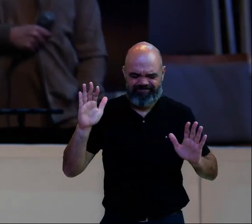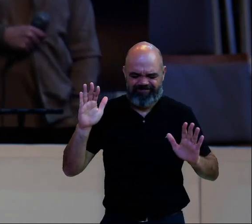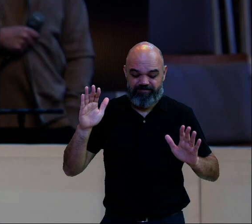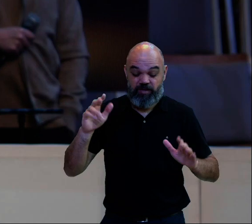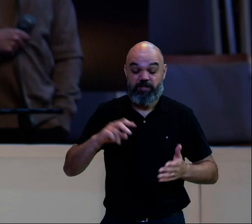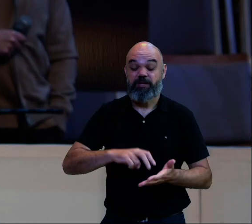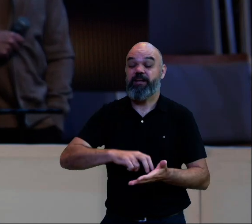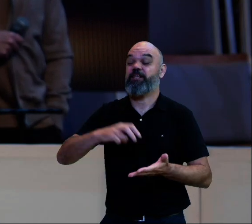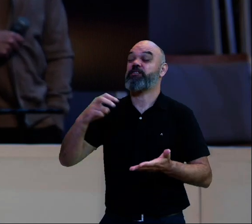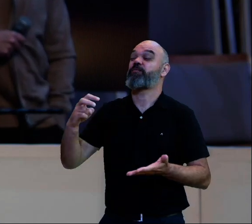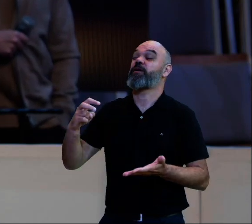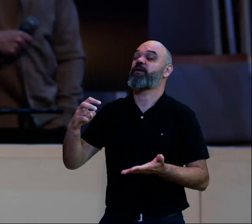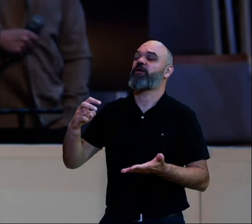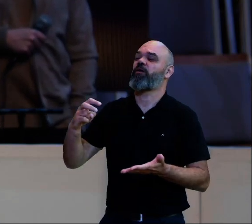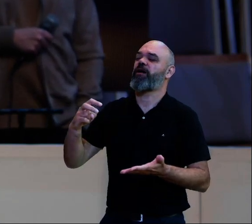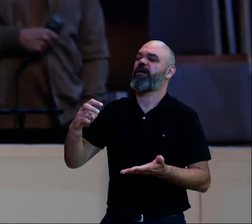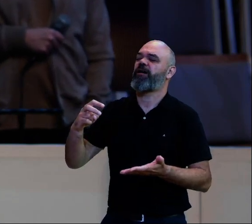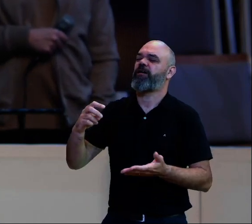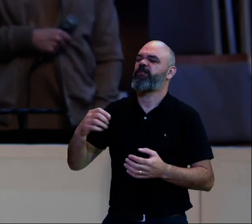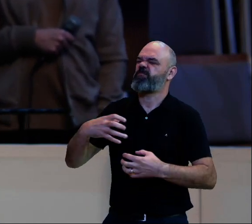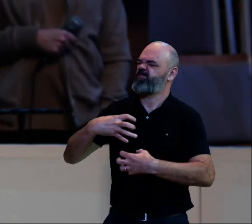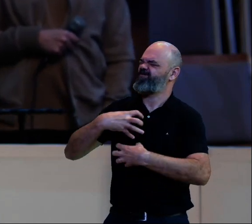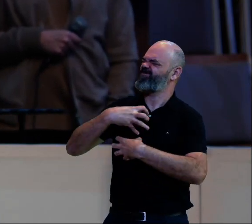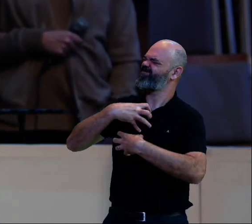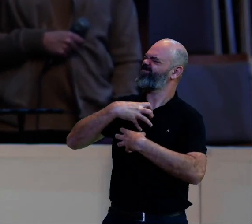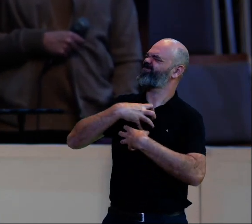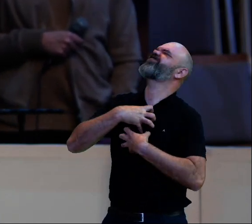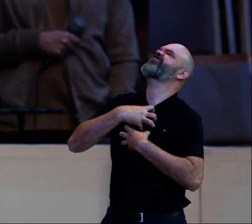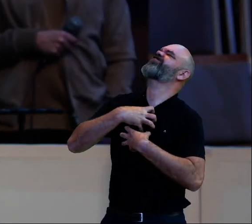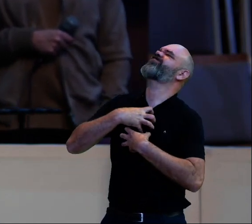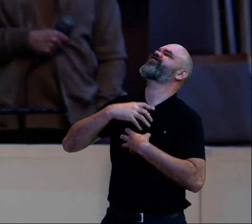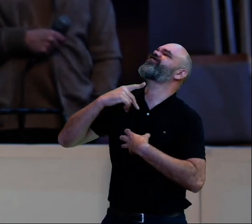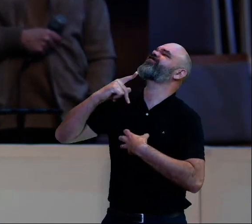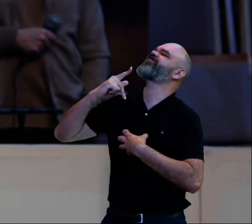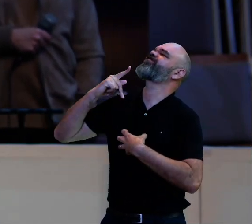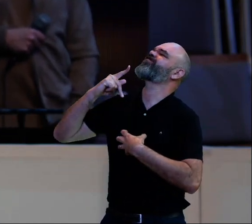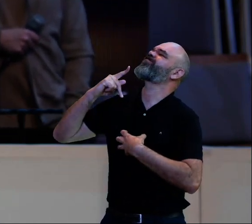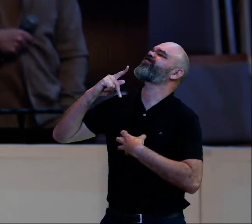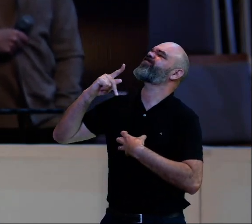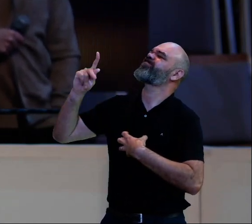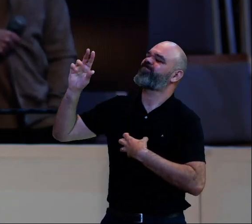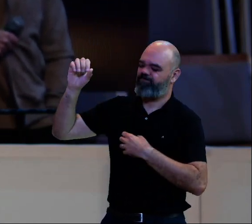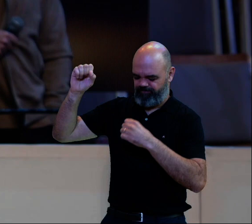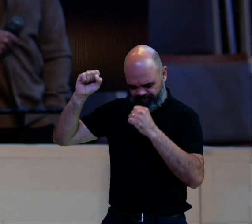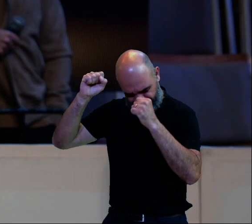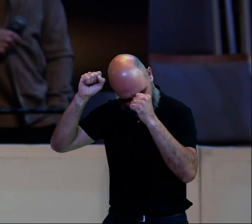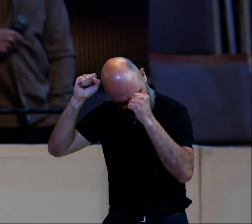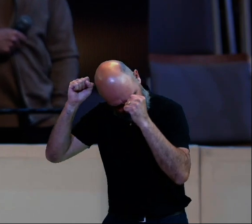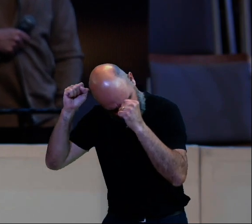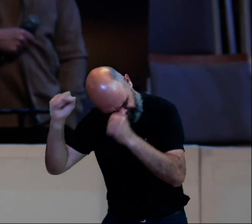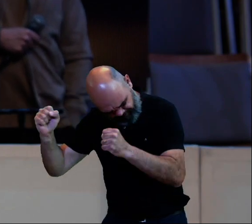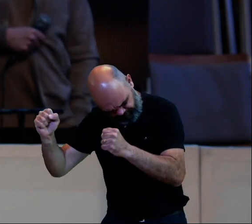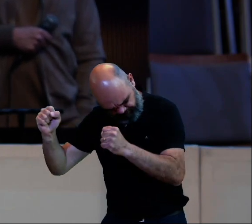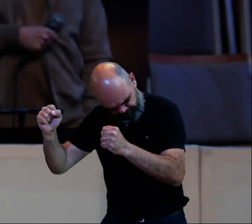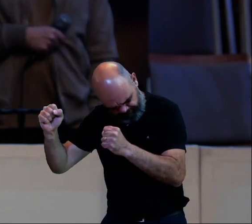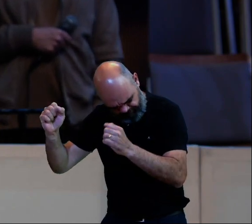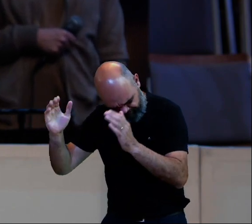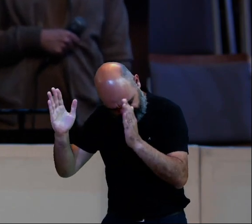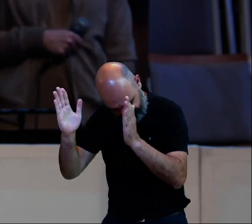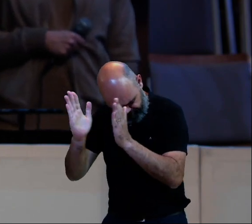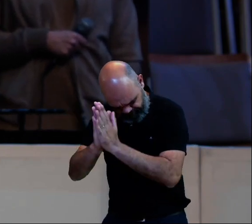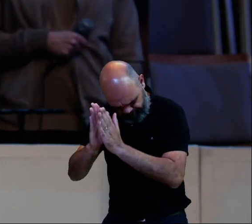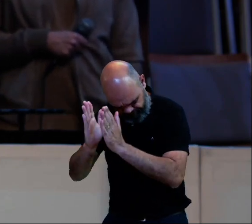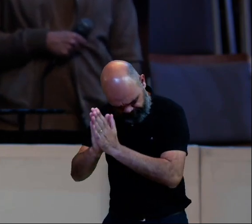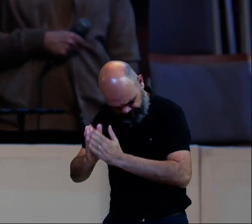manhã a gente possa sair diferente de como chegamos até aqui. É assim que oramos e dedicamos ao Senhor